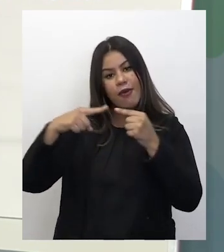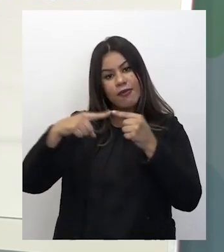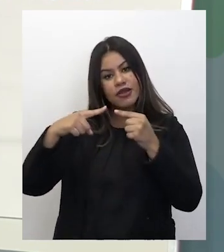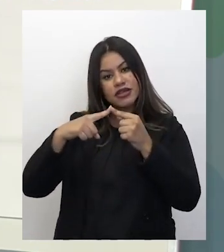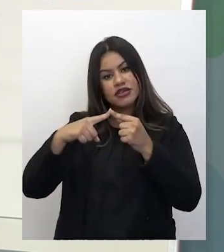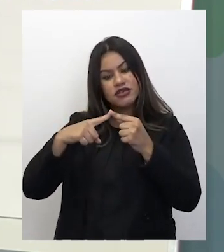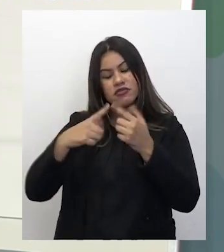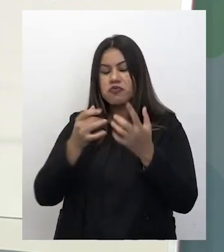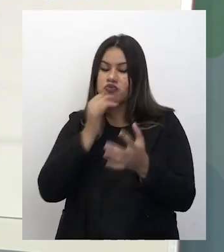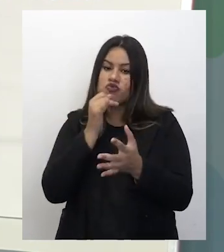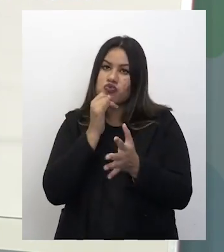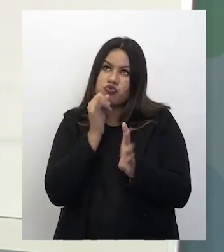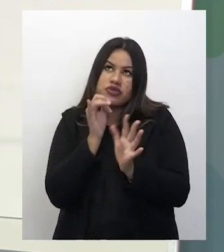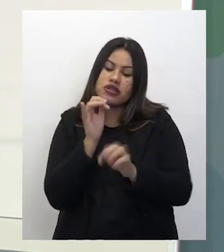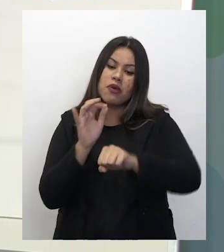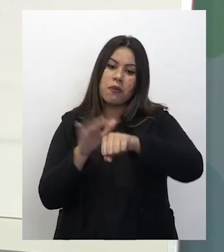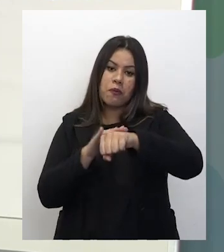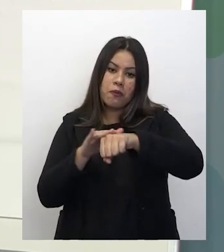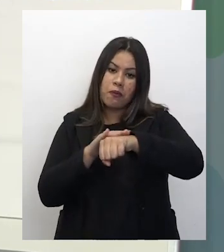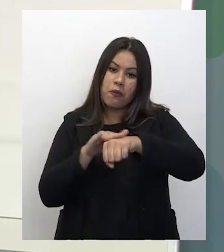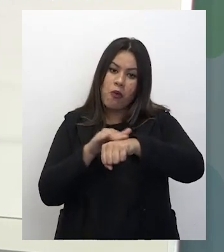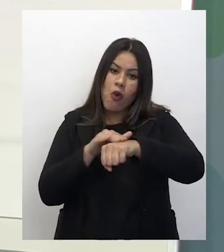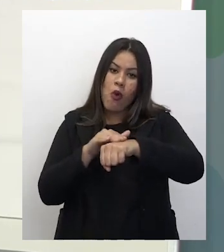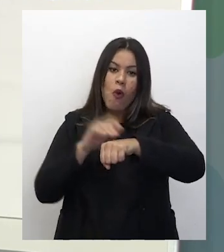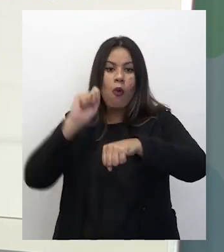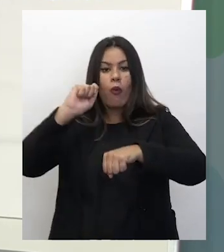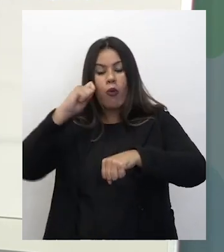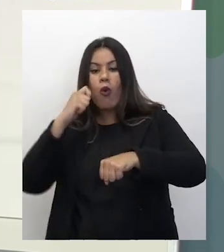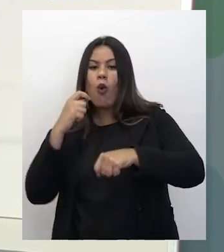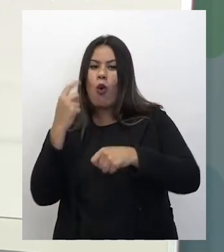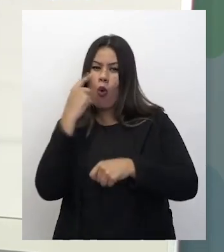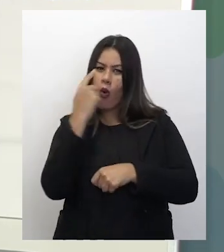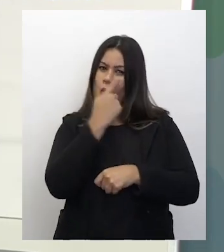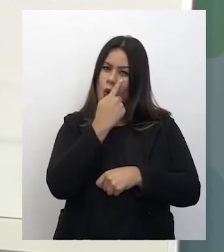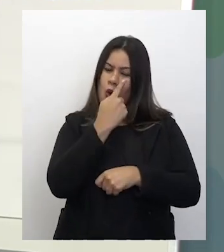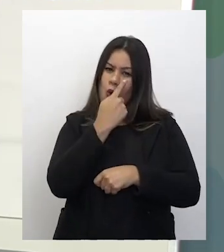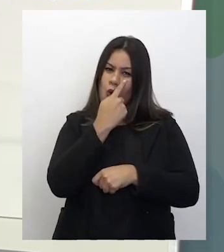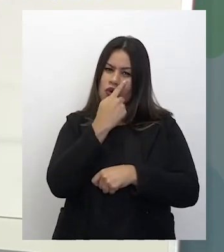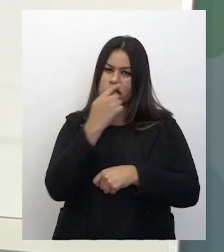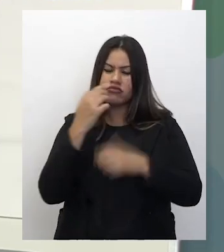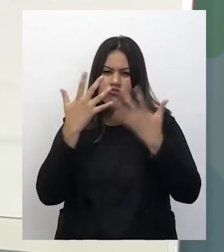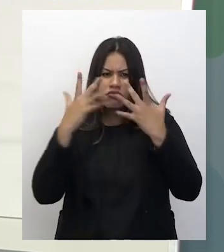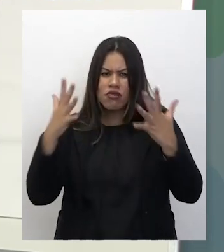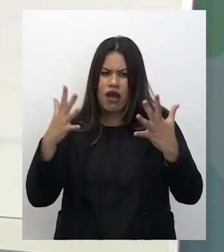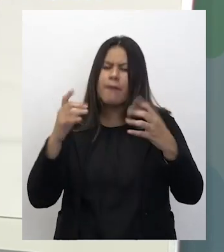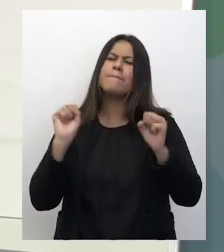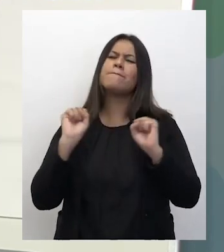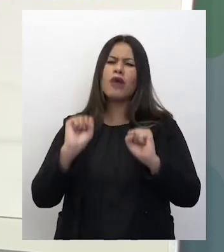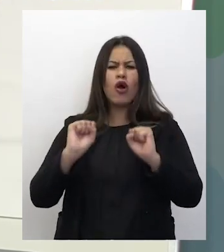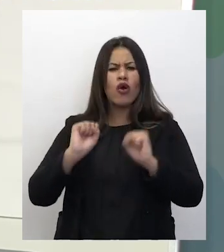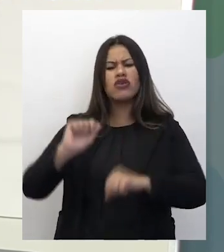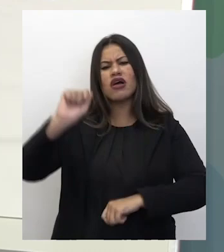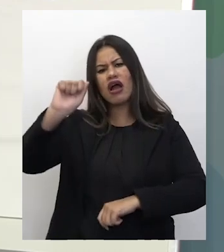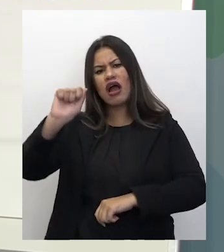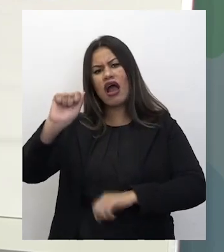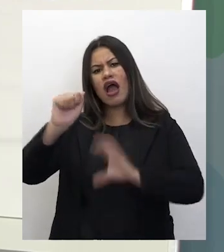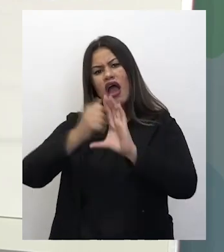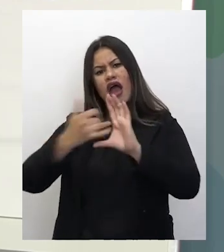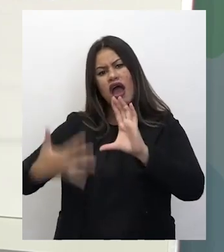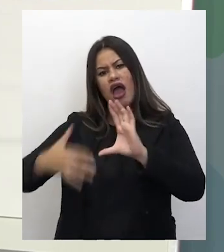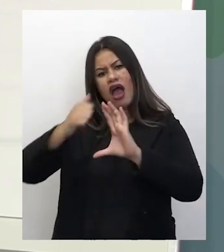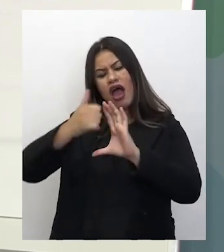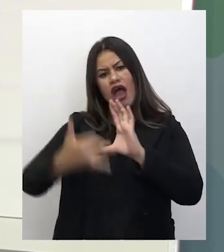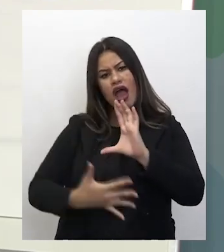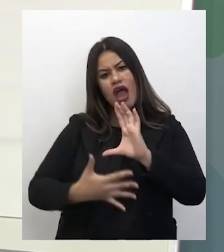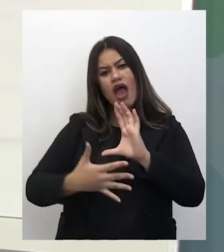posso ter a pele escura e o olho claro? Posso. Eu posso ter característica azão para a pele e ter característica azinho para o